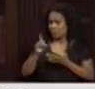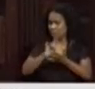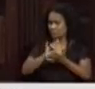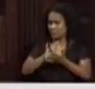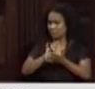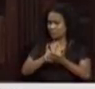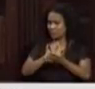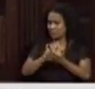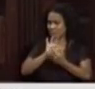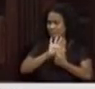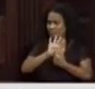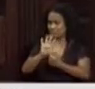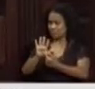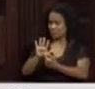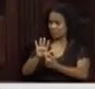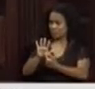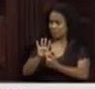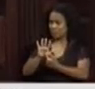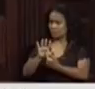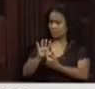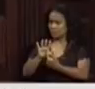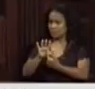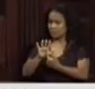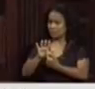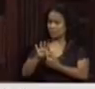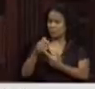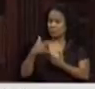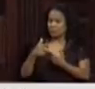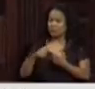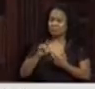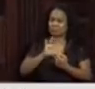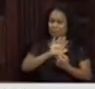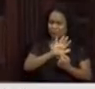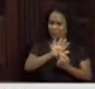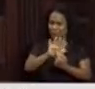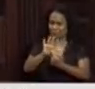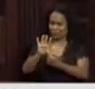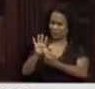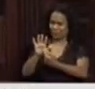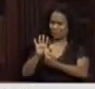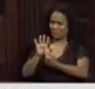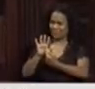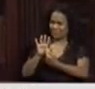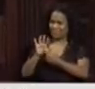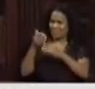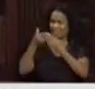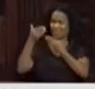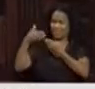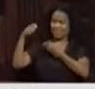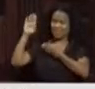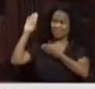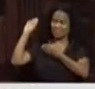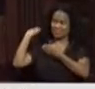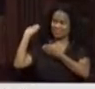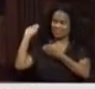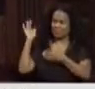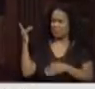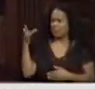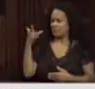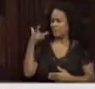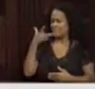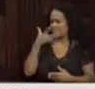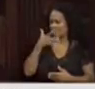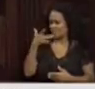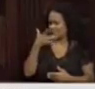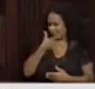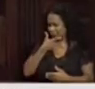dizer que ele é sexista, porque está fazendo propaganda da mulher aqui. Atrás dela está escrito gostosa.